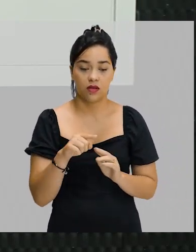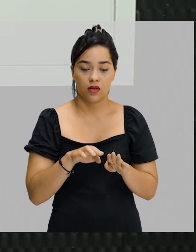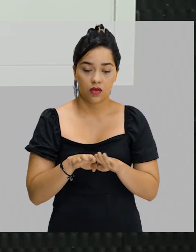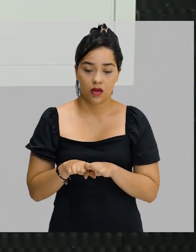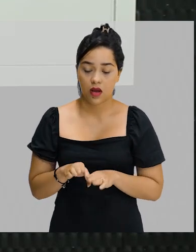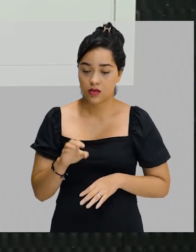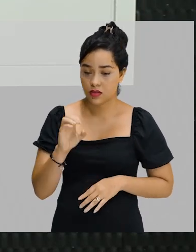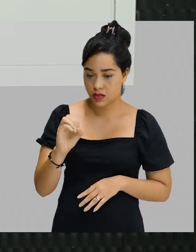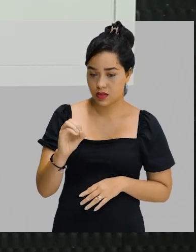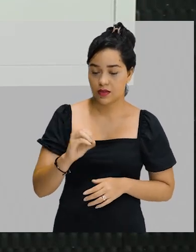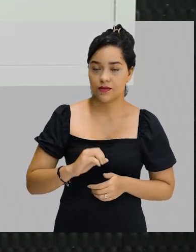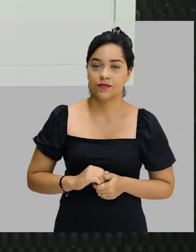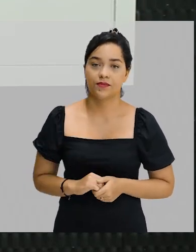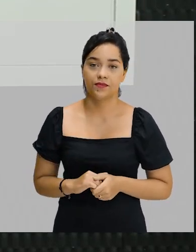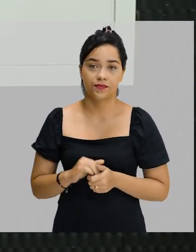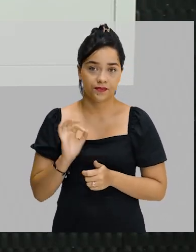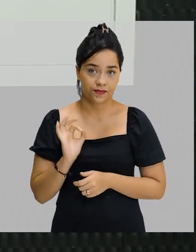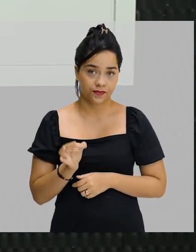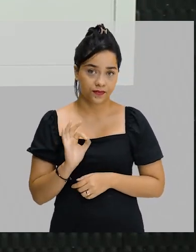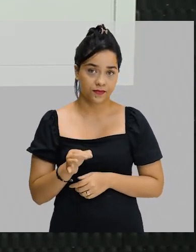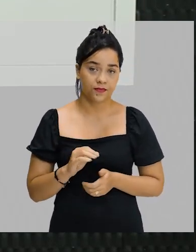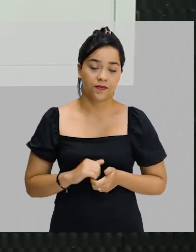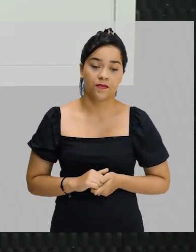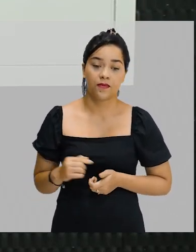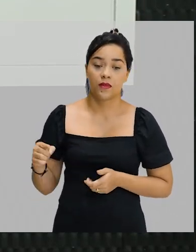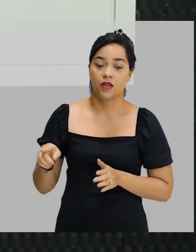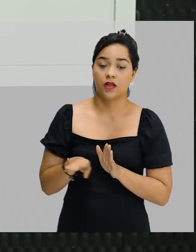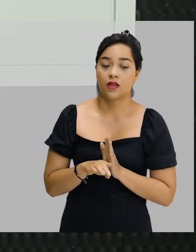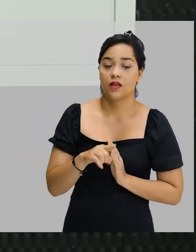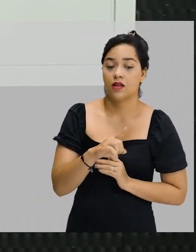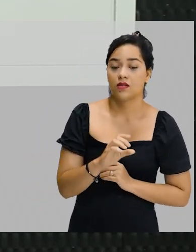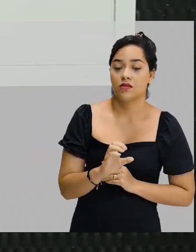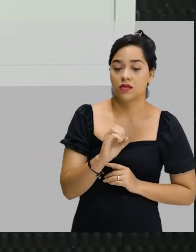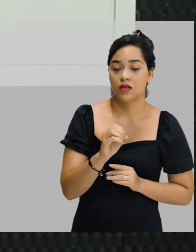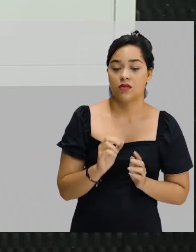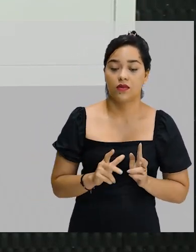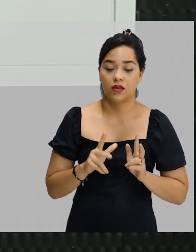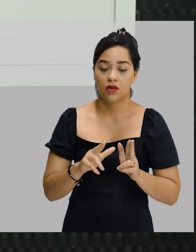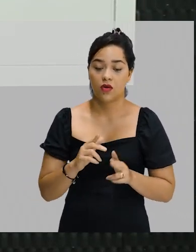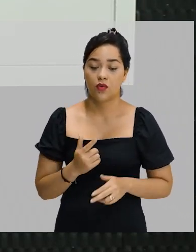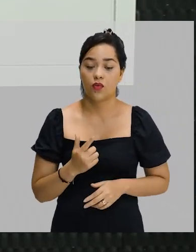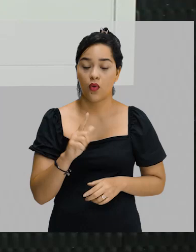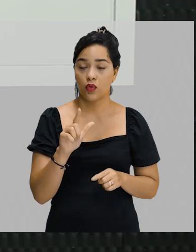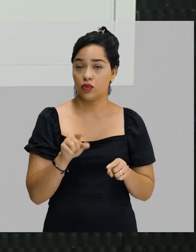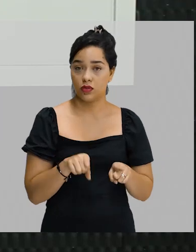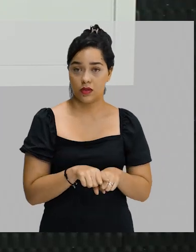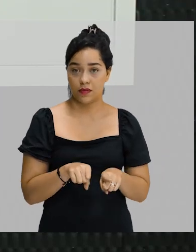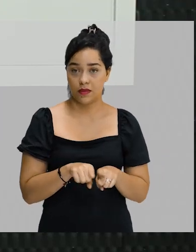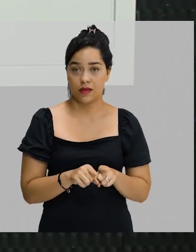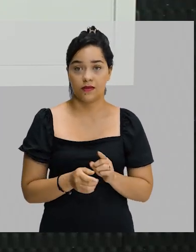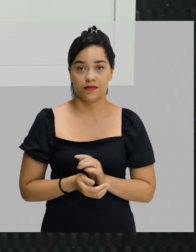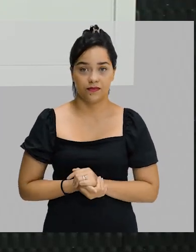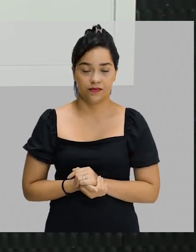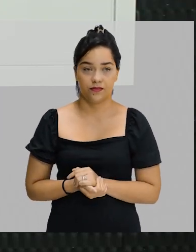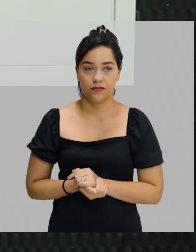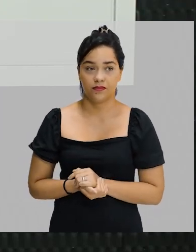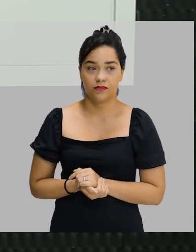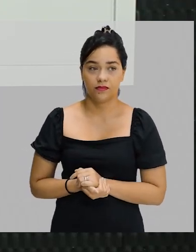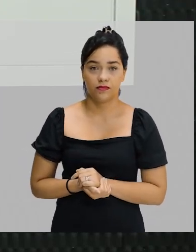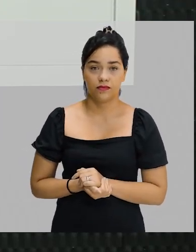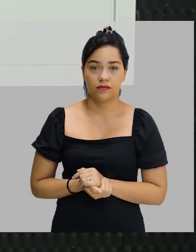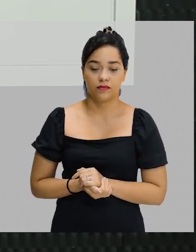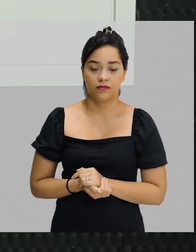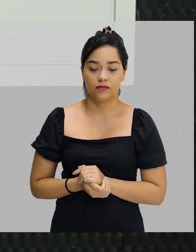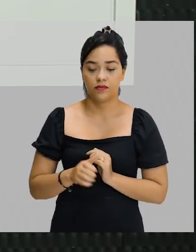zero. Ok? Quando chegar no zero, ela vai em direção a este outro ponto, que também é de